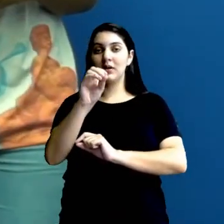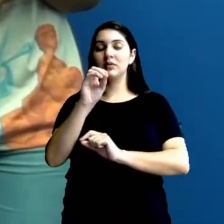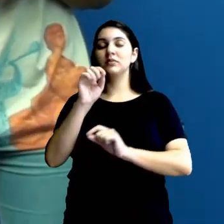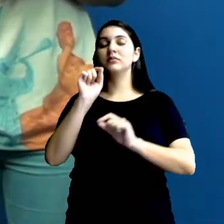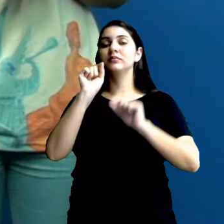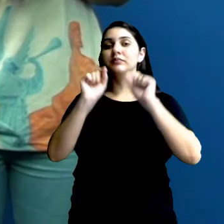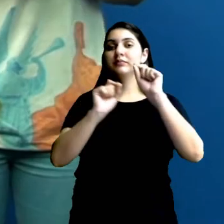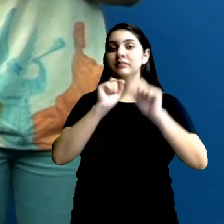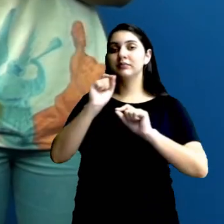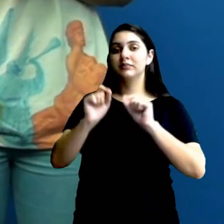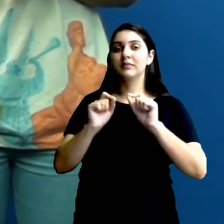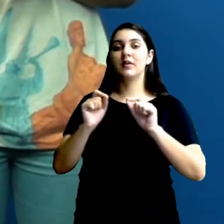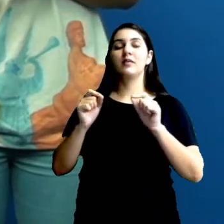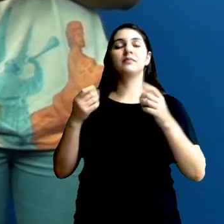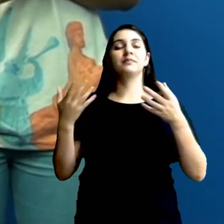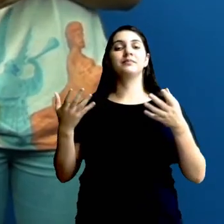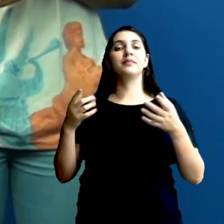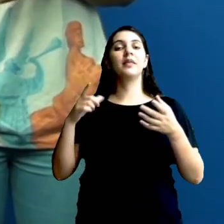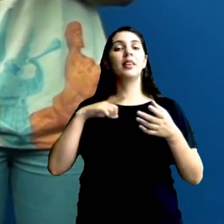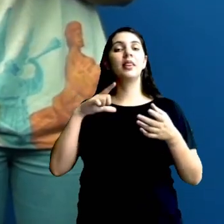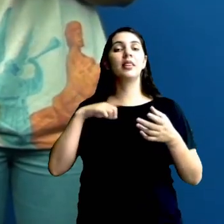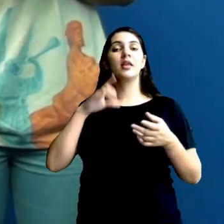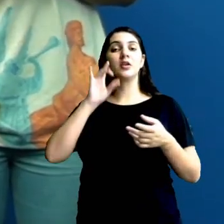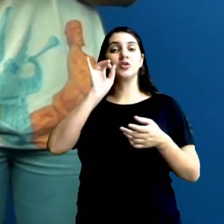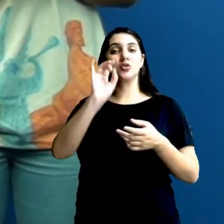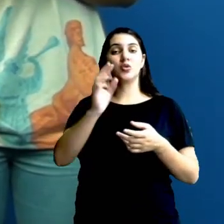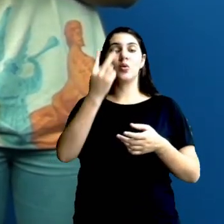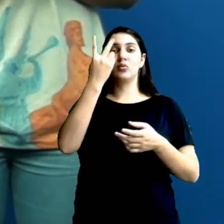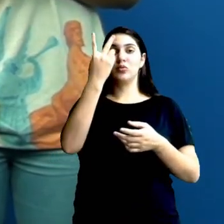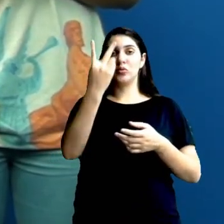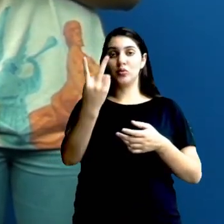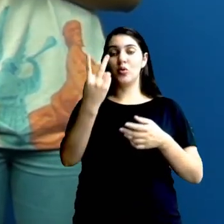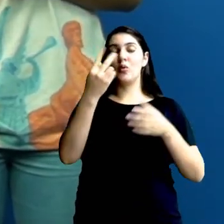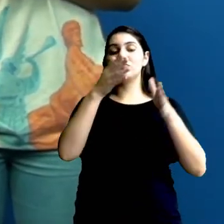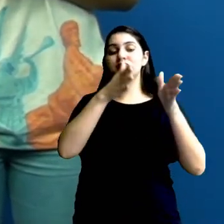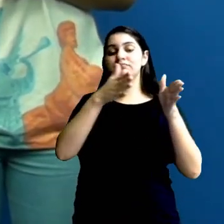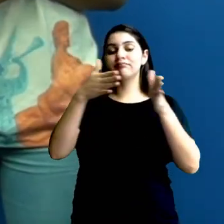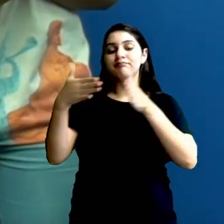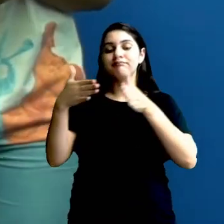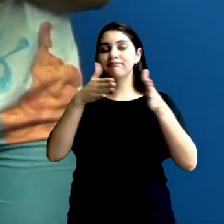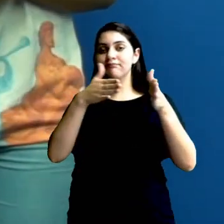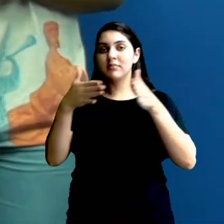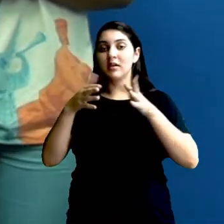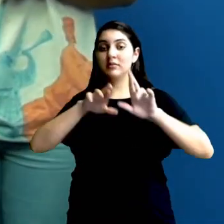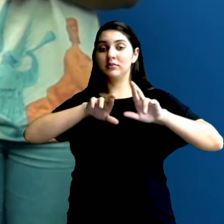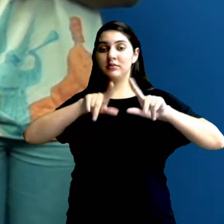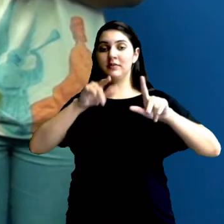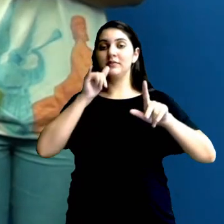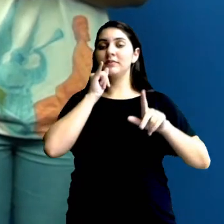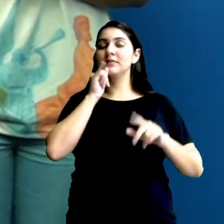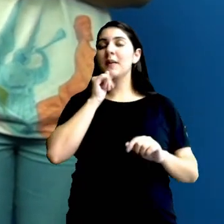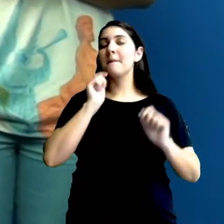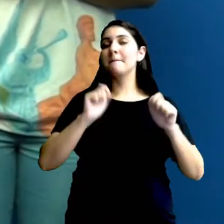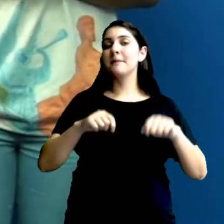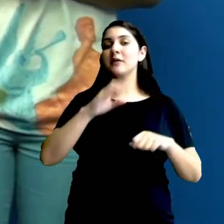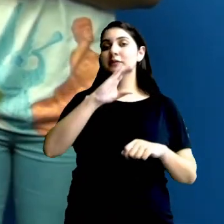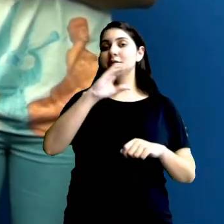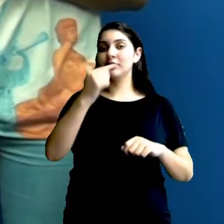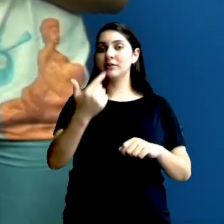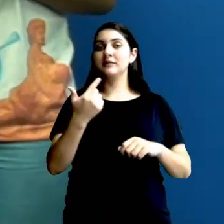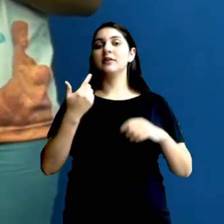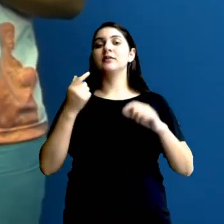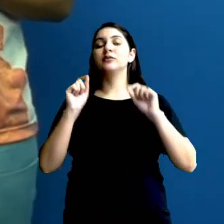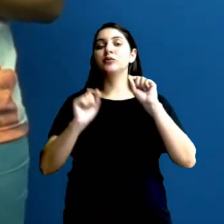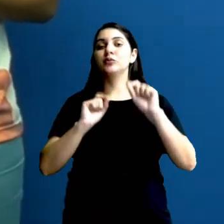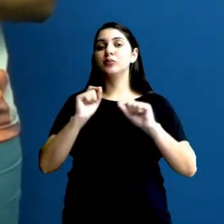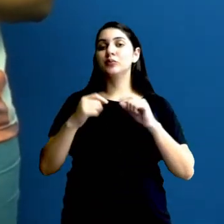quadriláteros que possuem apenas dois lados paralelos. Eles podem ser classificados